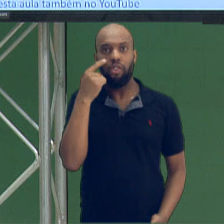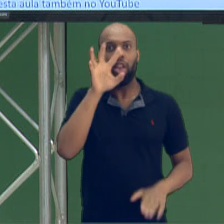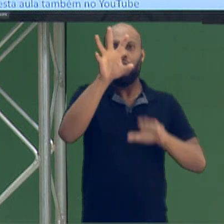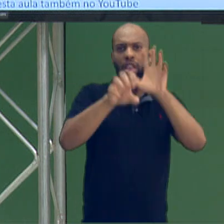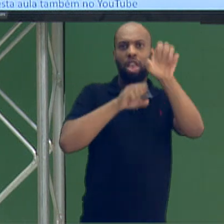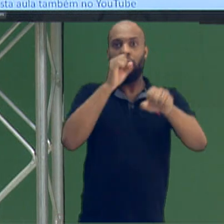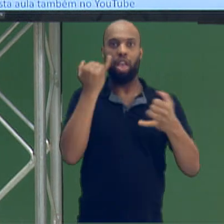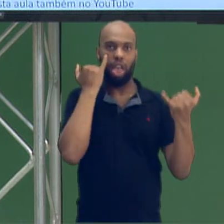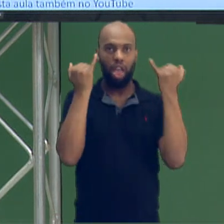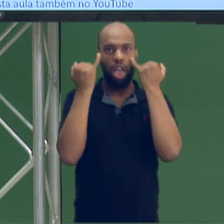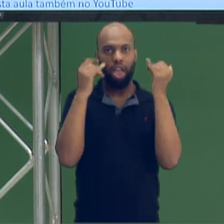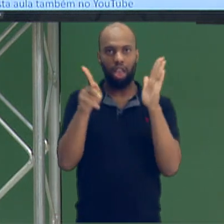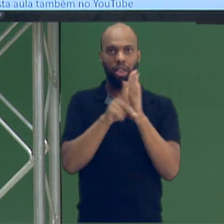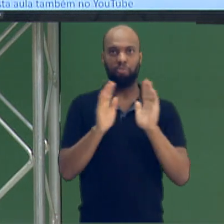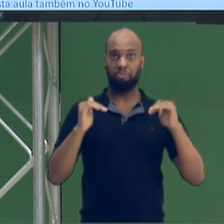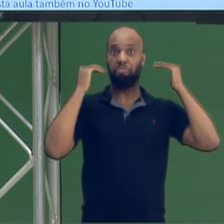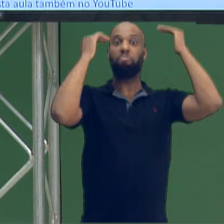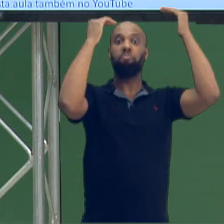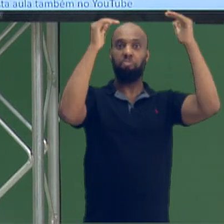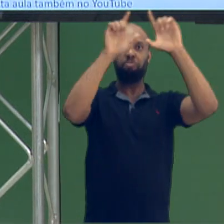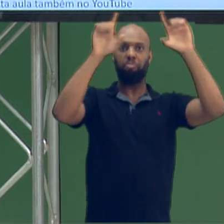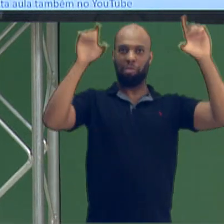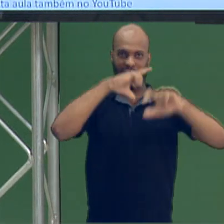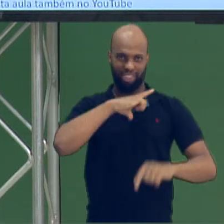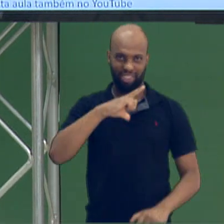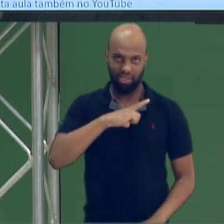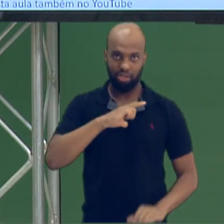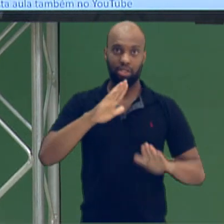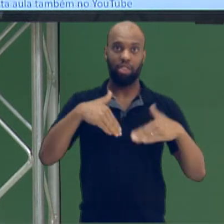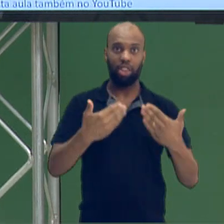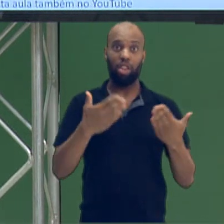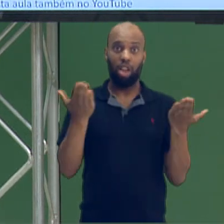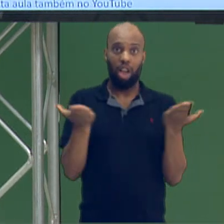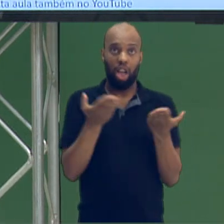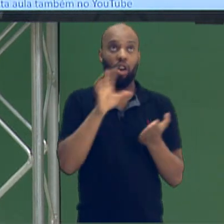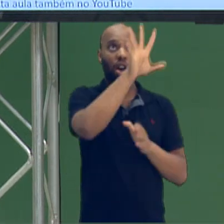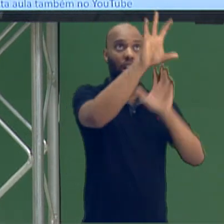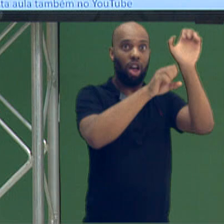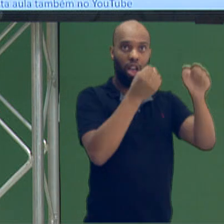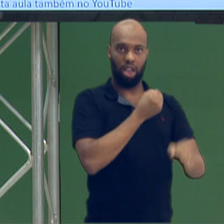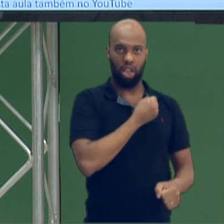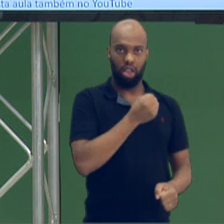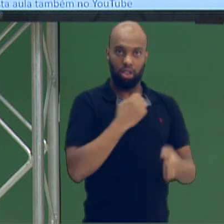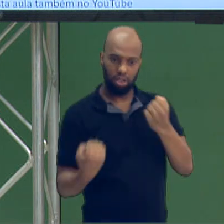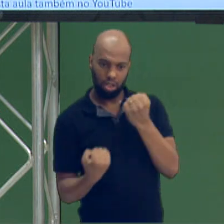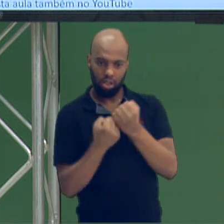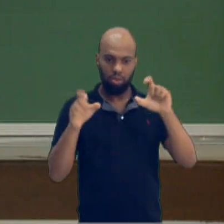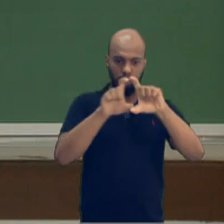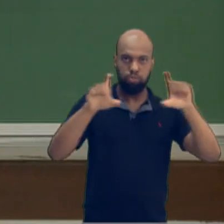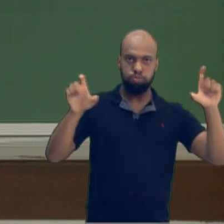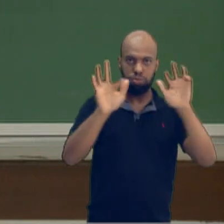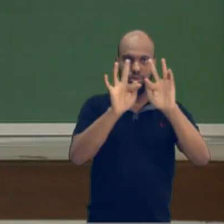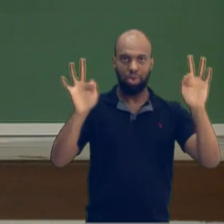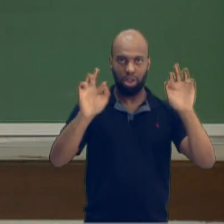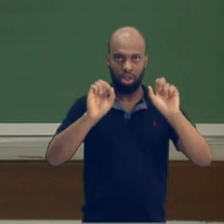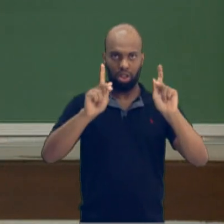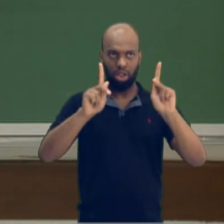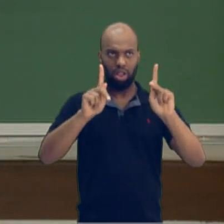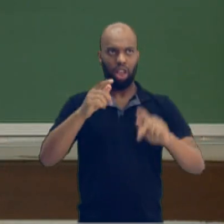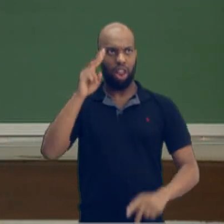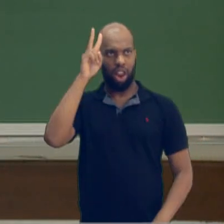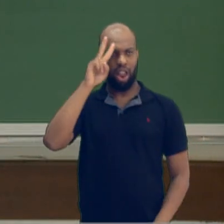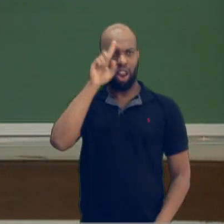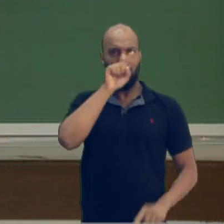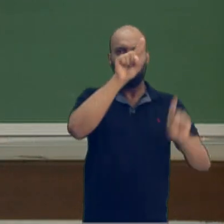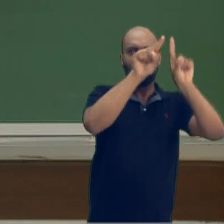dados do nosso enunciado aqui. Então, a gente vai substituir esses valores dentro da fórmula. Vocês lembram qual é o valor que está